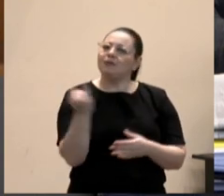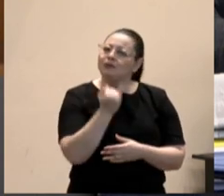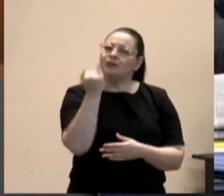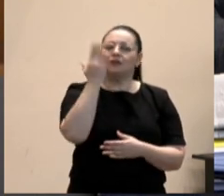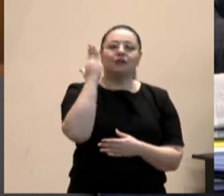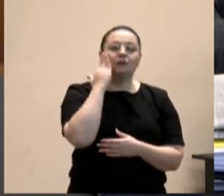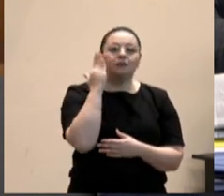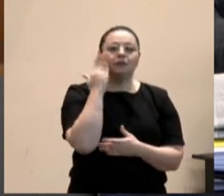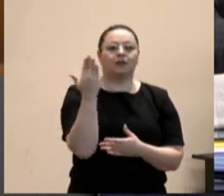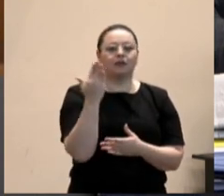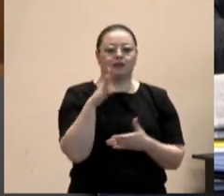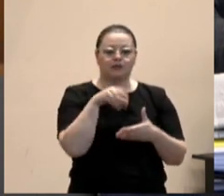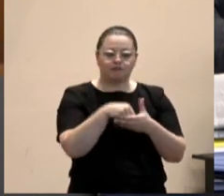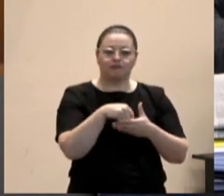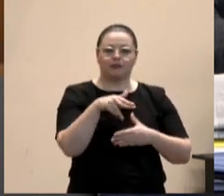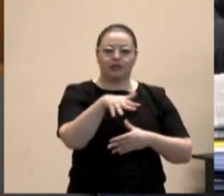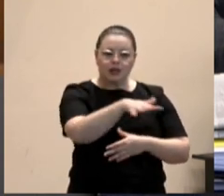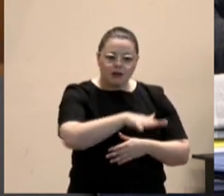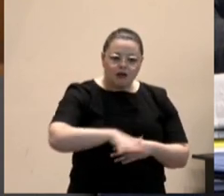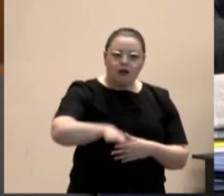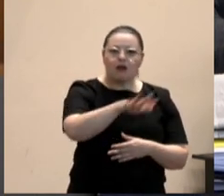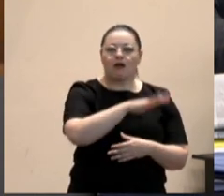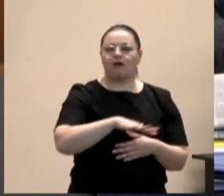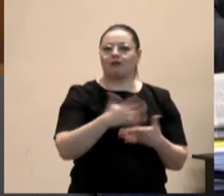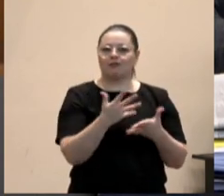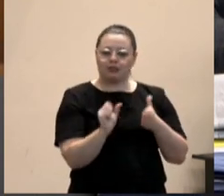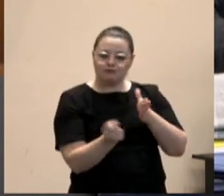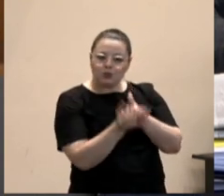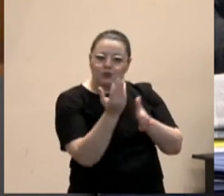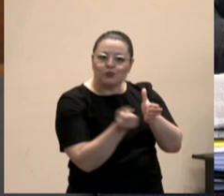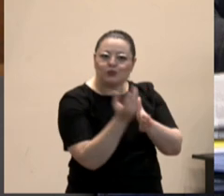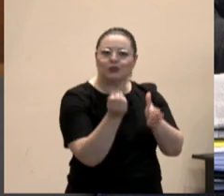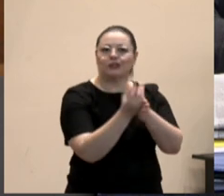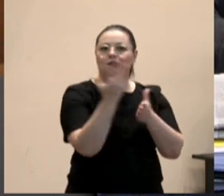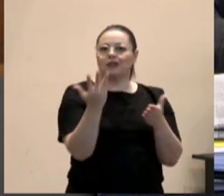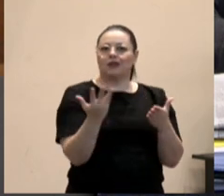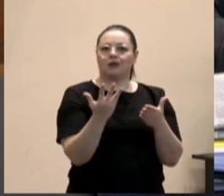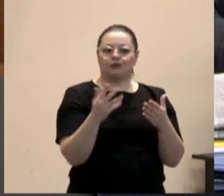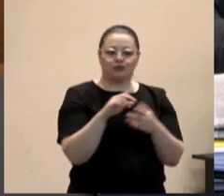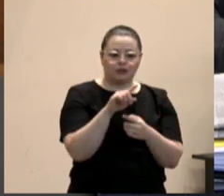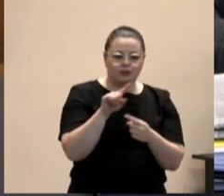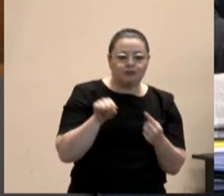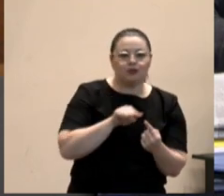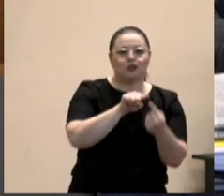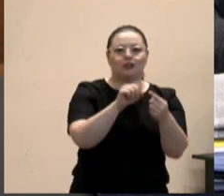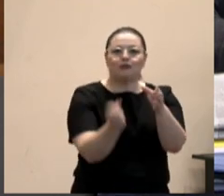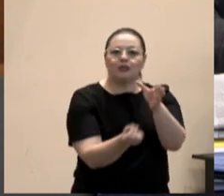nesse cenário, né, de elaboração, construção e finalização do PNE